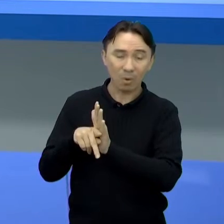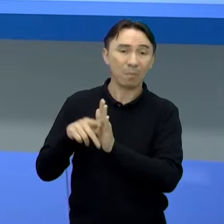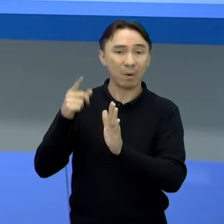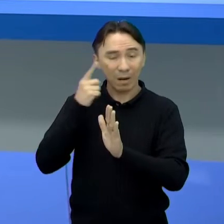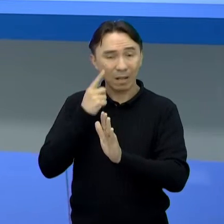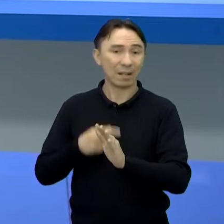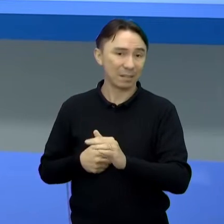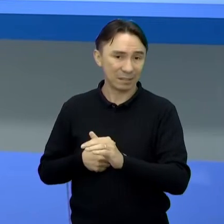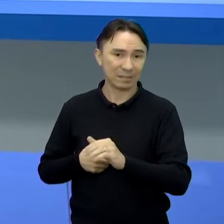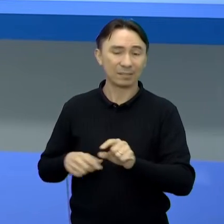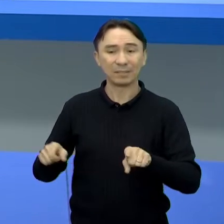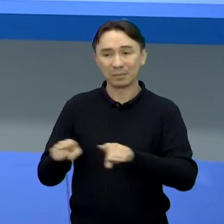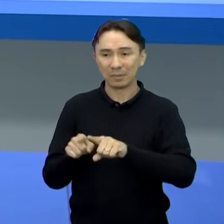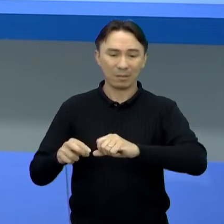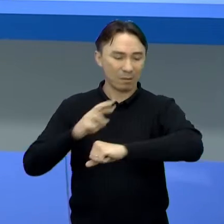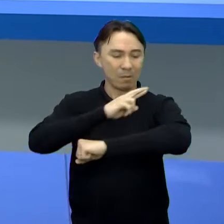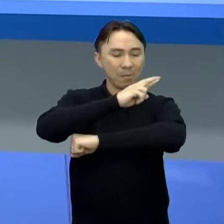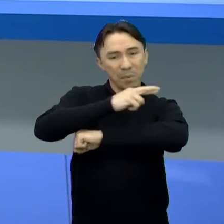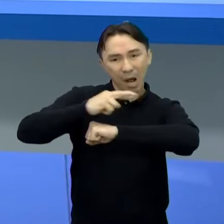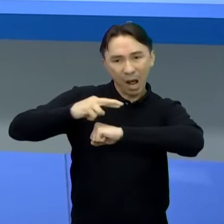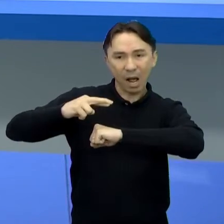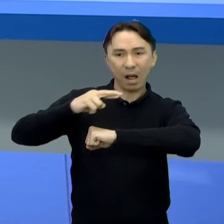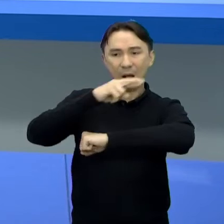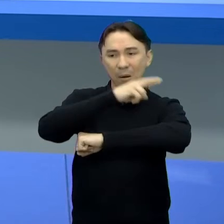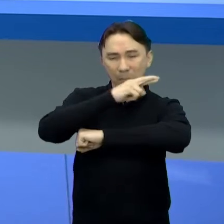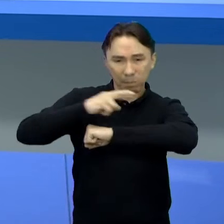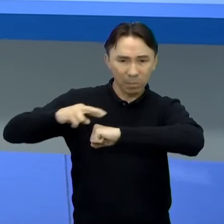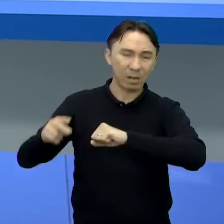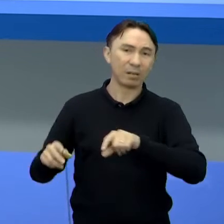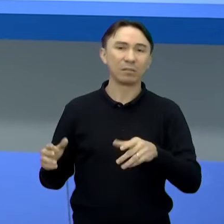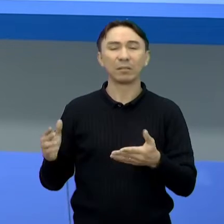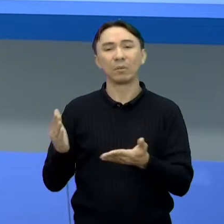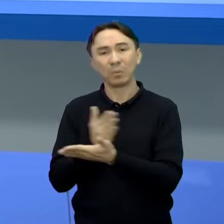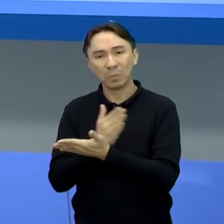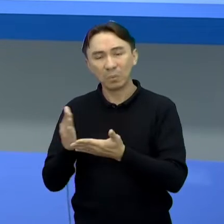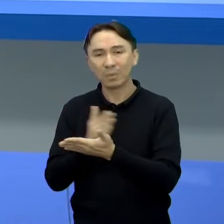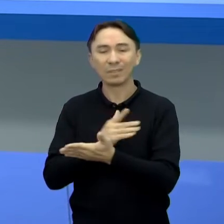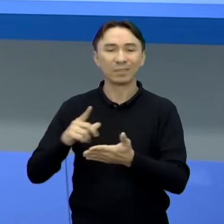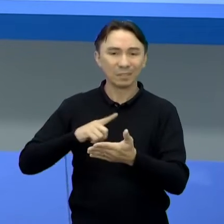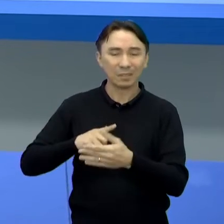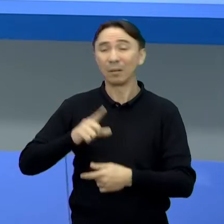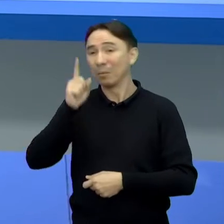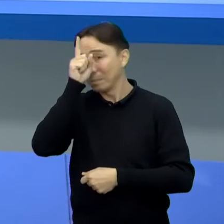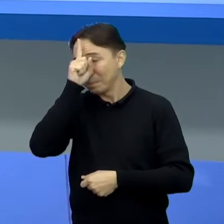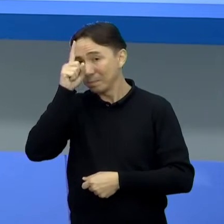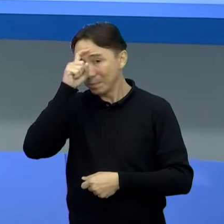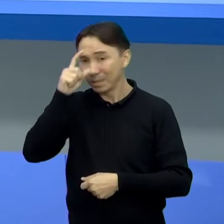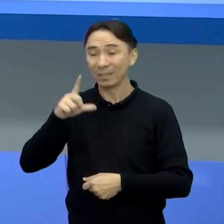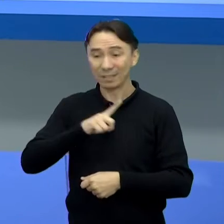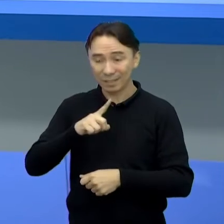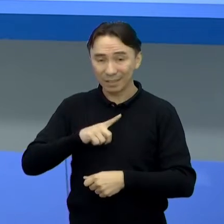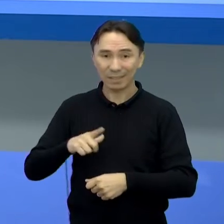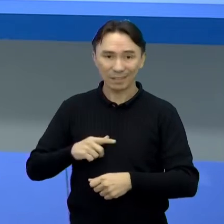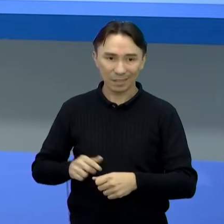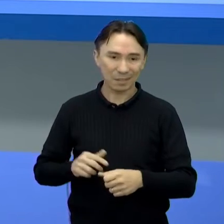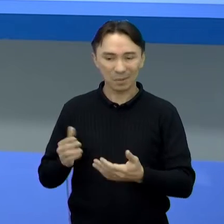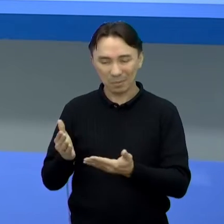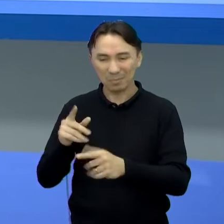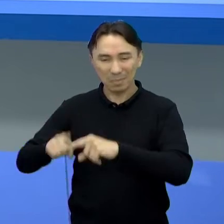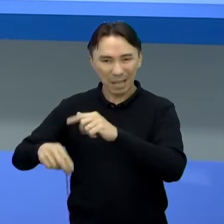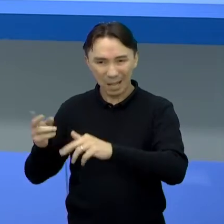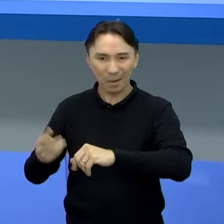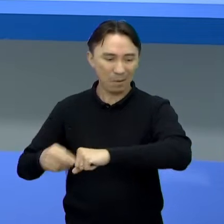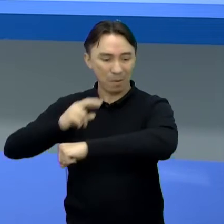que utilizam, clínicas que têm exames de raio-x, de ressonância, que têm material radioativo ali.